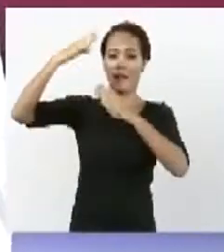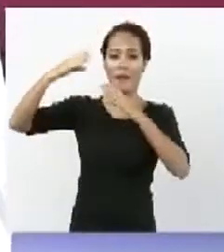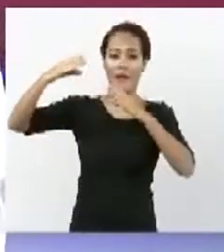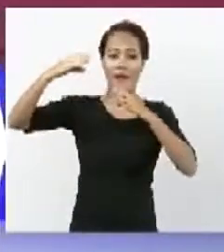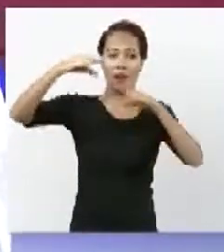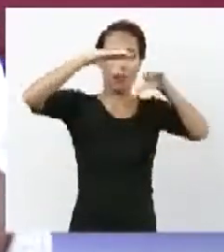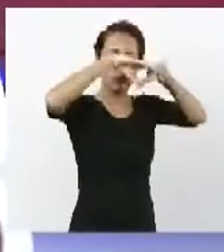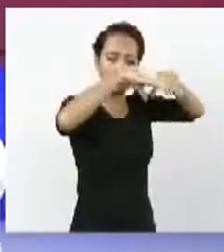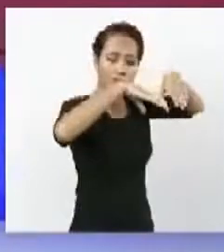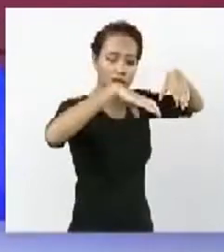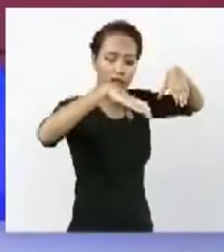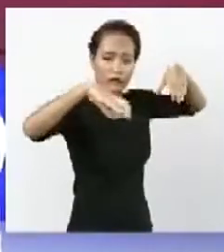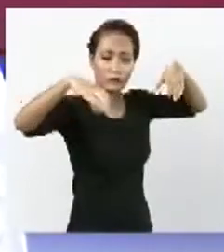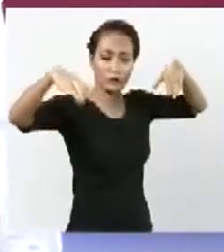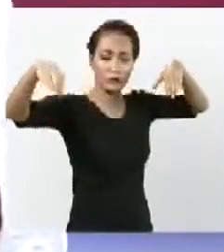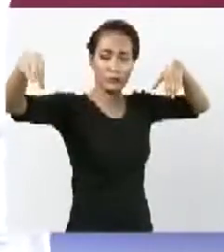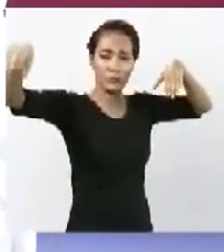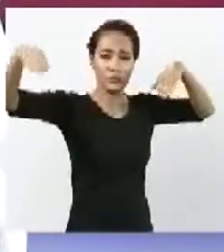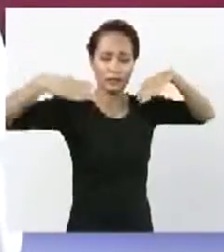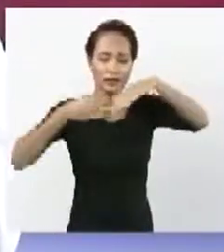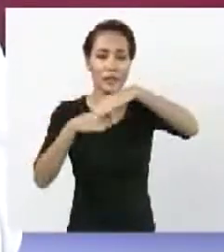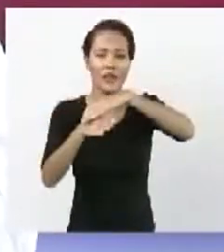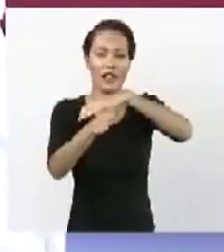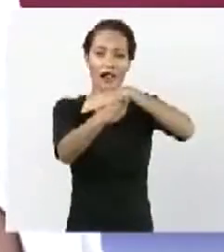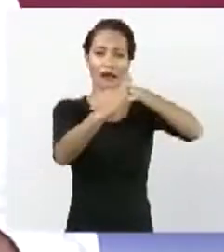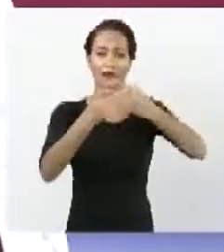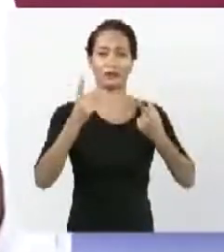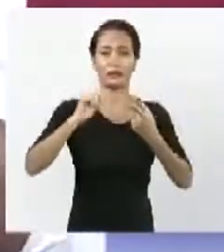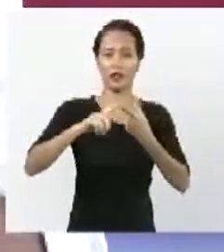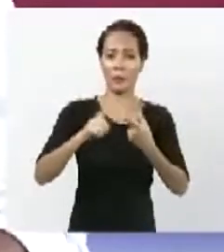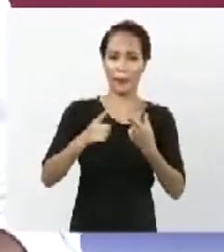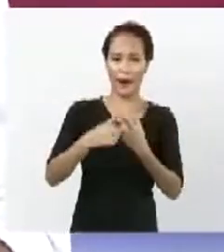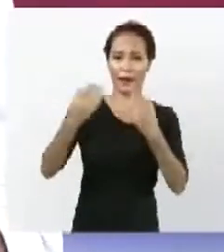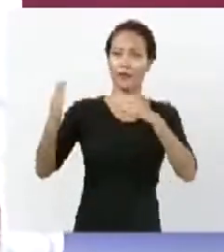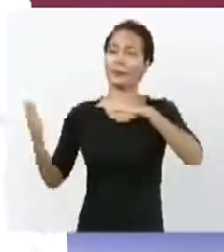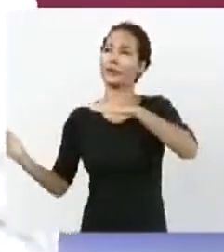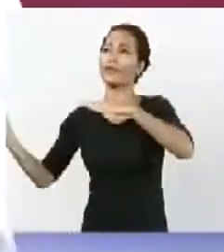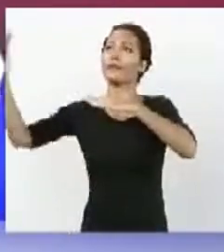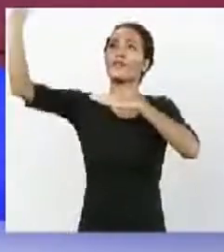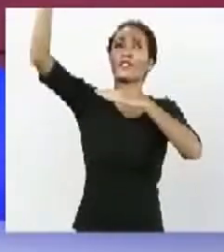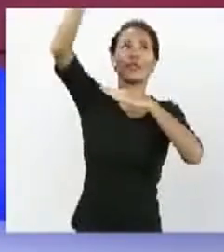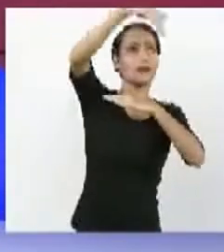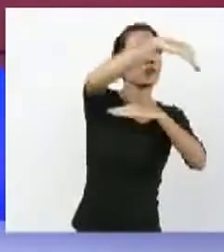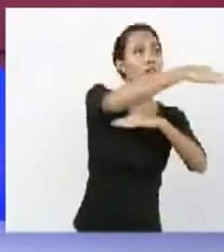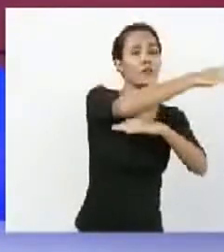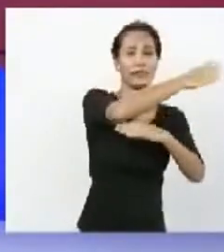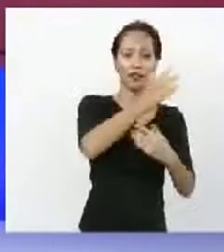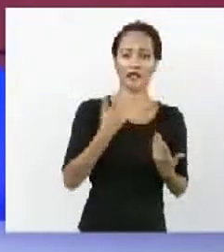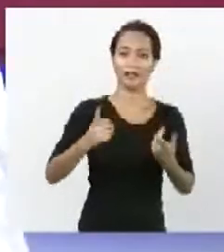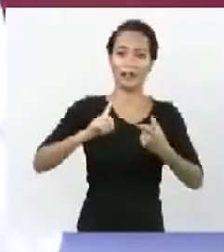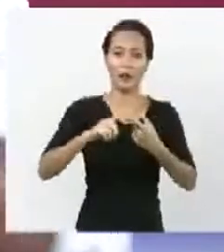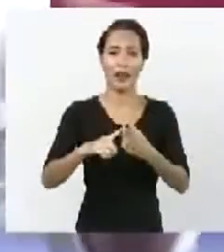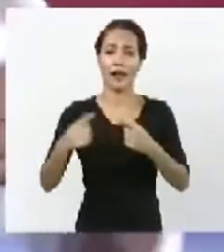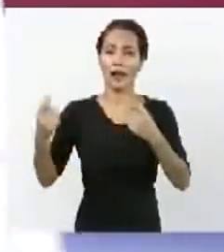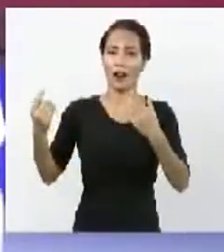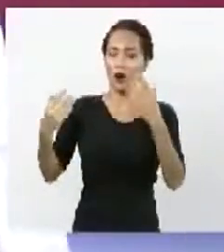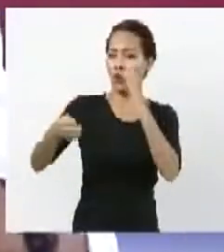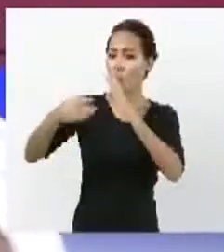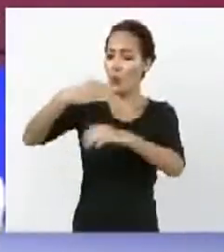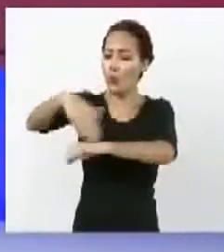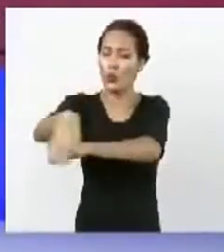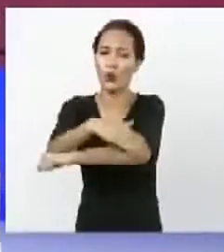centros de que sejam mais complicados para que a gente tenha a mobilidade dos veículos. Criar nas vias paralelas, onde tem a